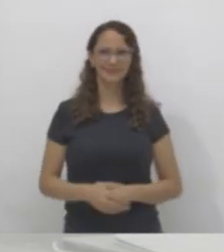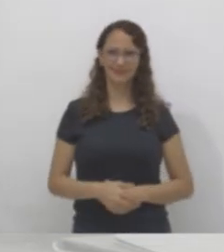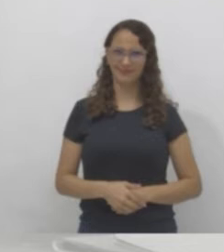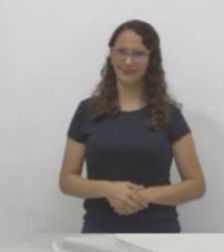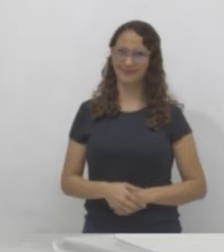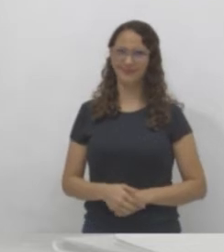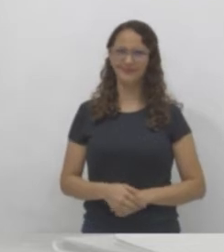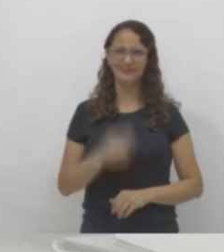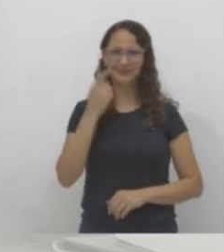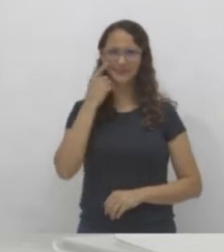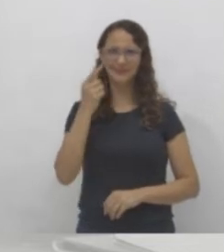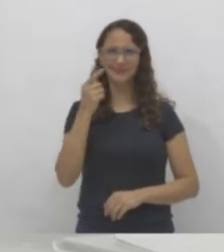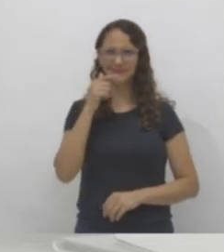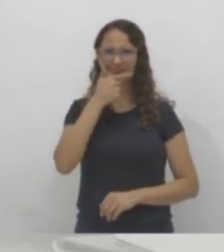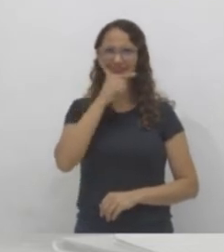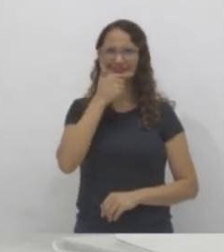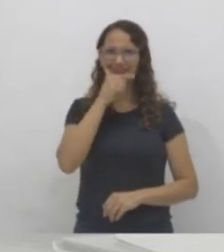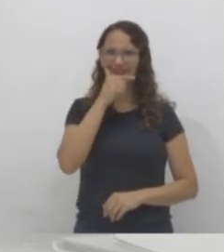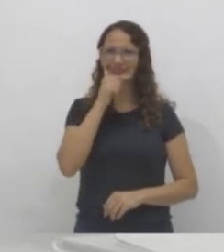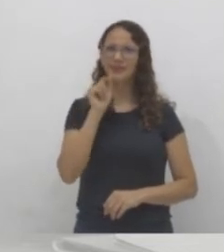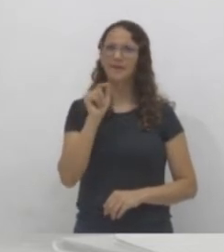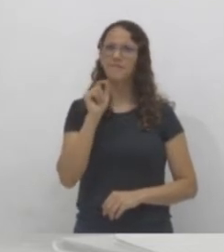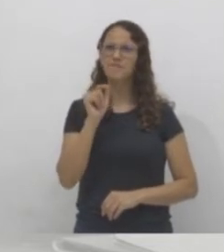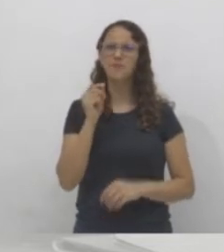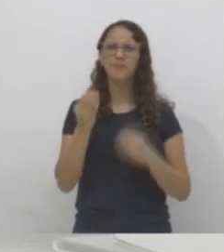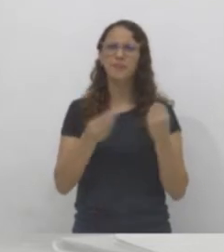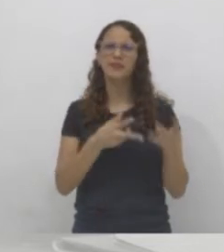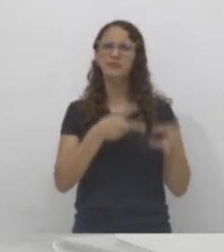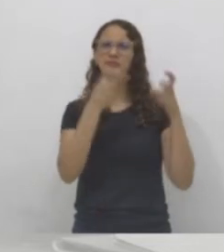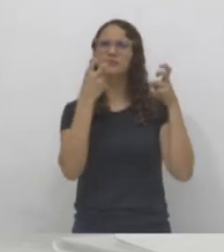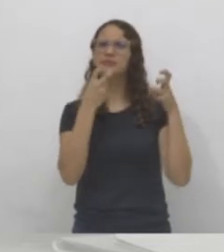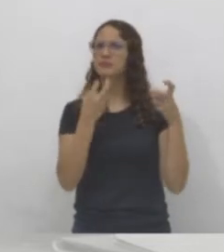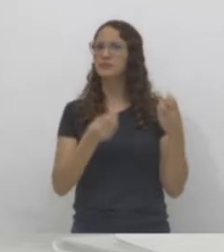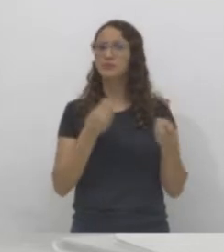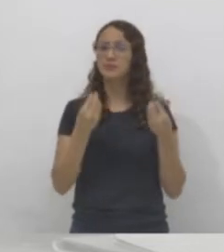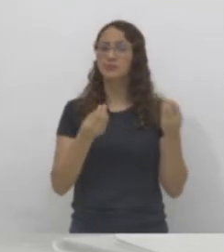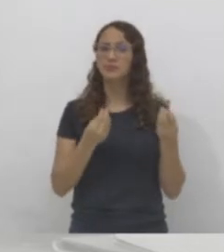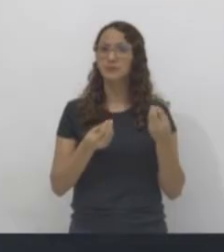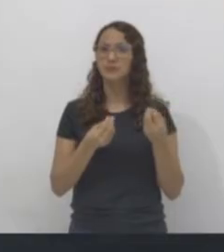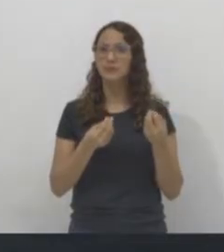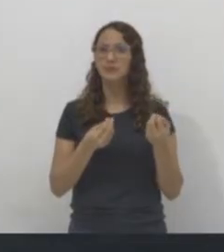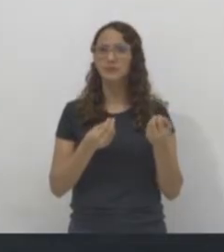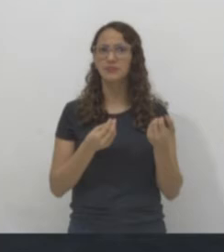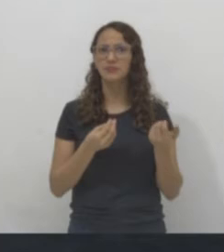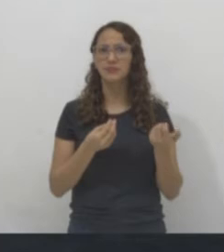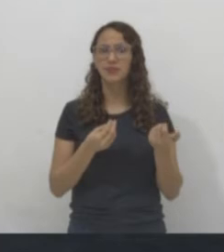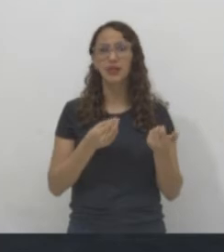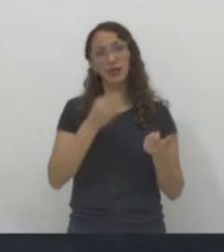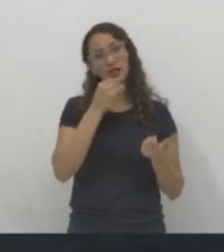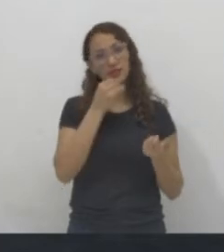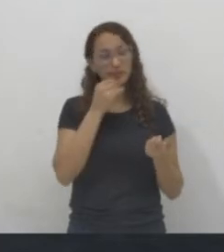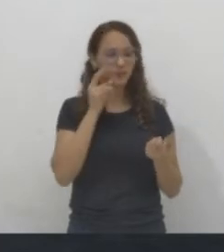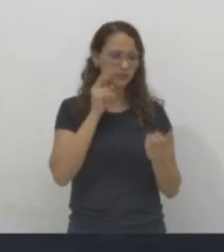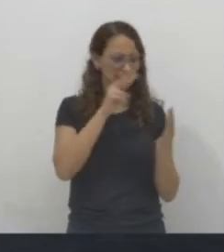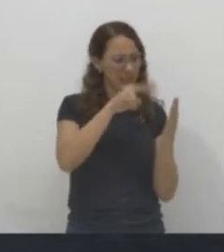que você avalie, perceba onde é que acontece algo